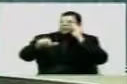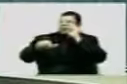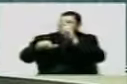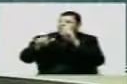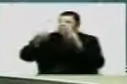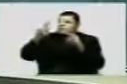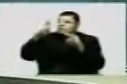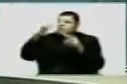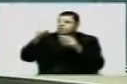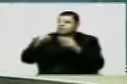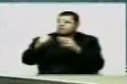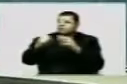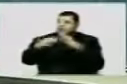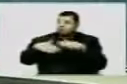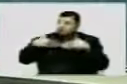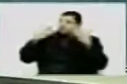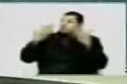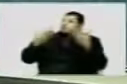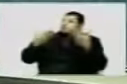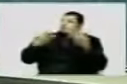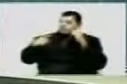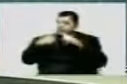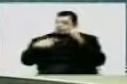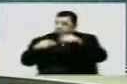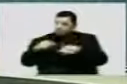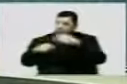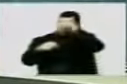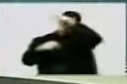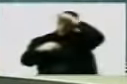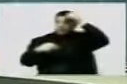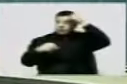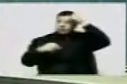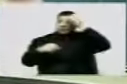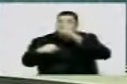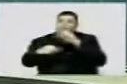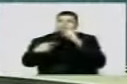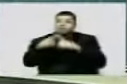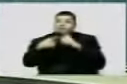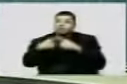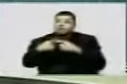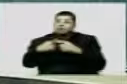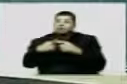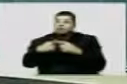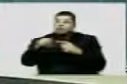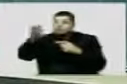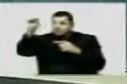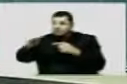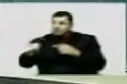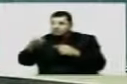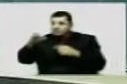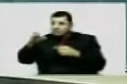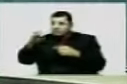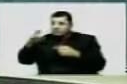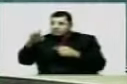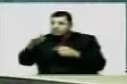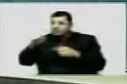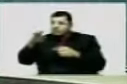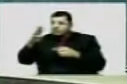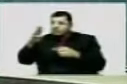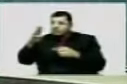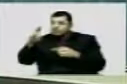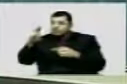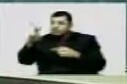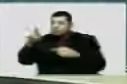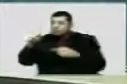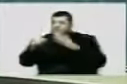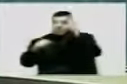na Grécia, eu me assusto com o que acontece aqui. Porque um dia desse o senador Cristóvão Buarque disse o